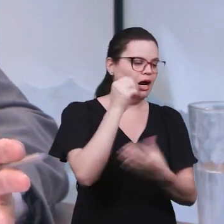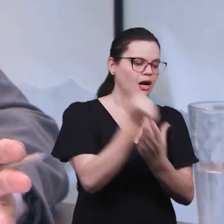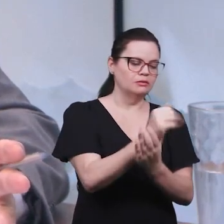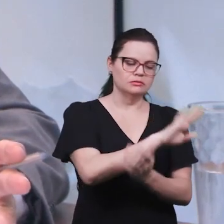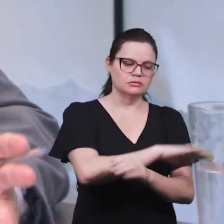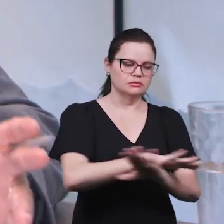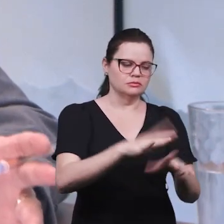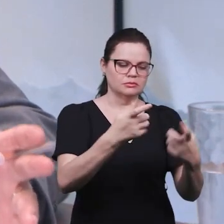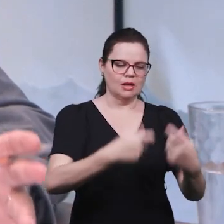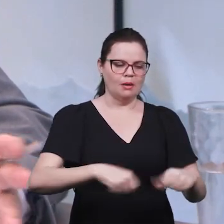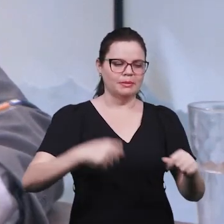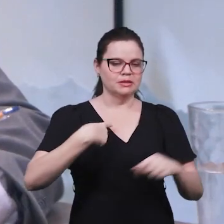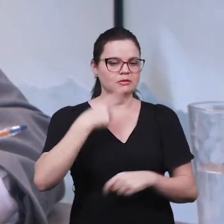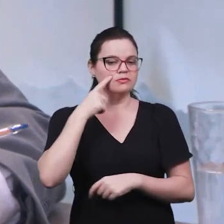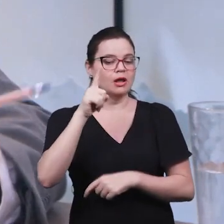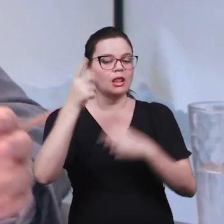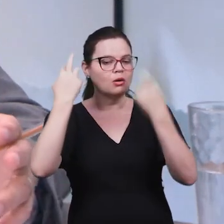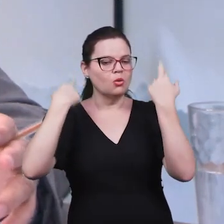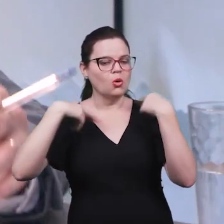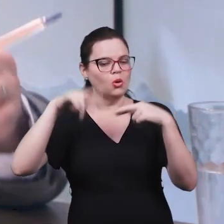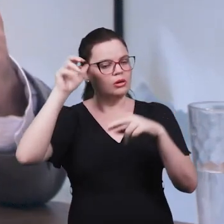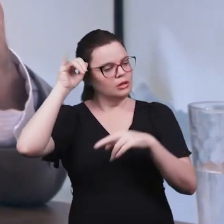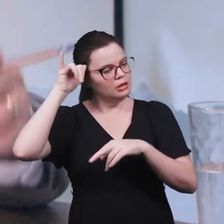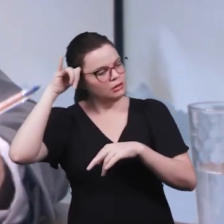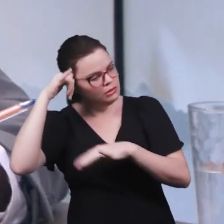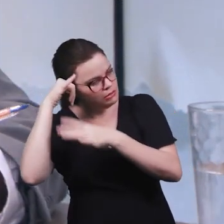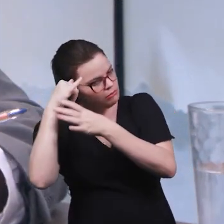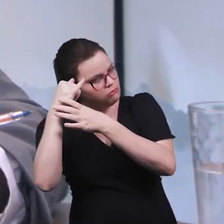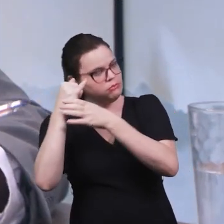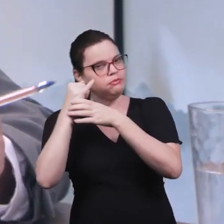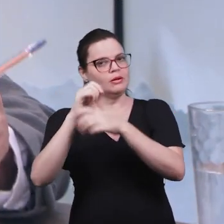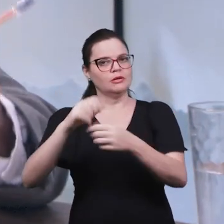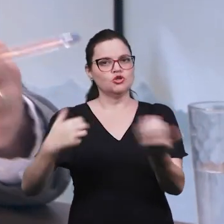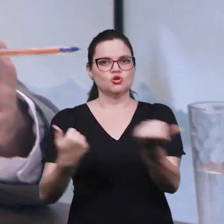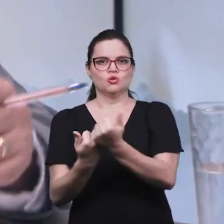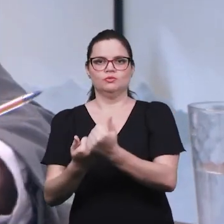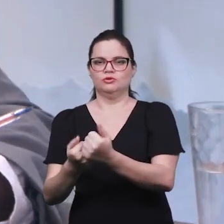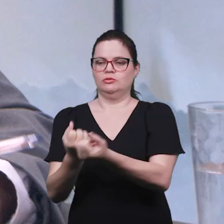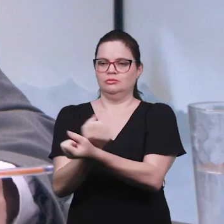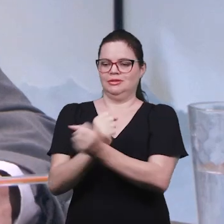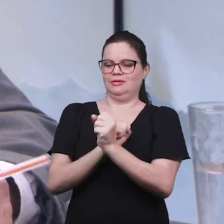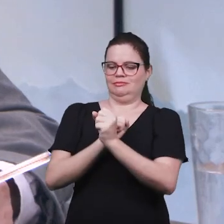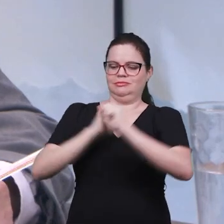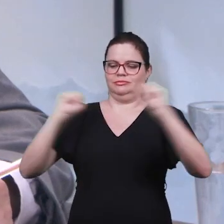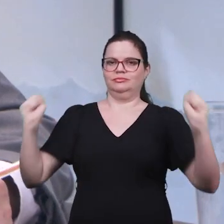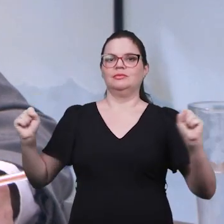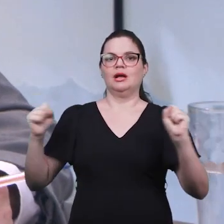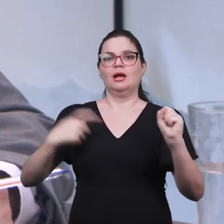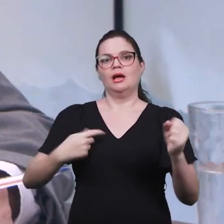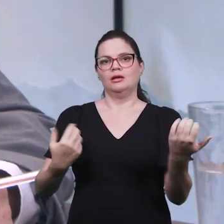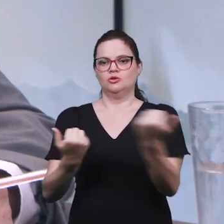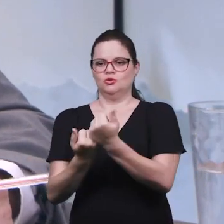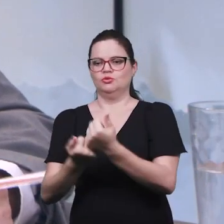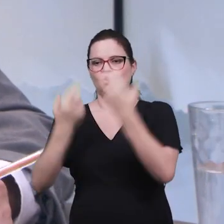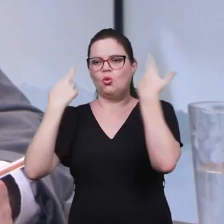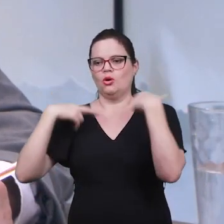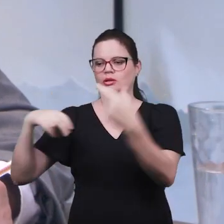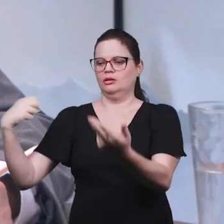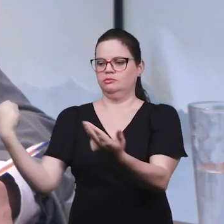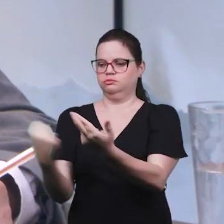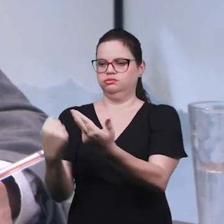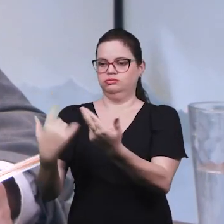o carneiro que estava preso ali pelas pontas, com uma salvação de Isaque. E o próprio Jesus disse,